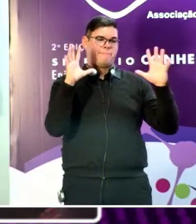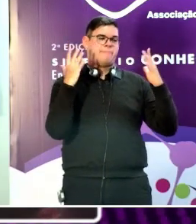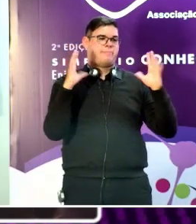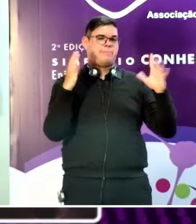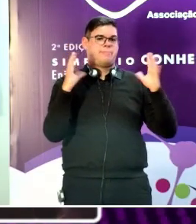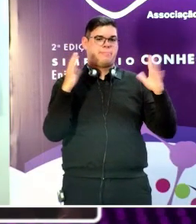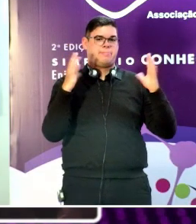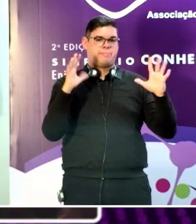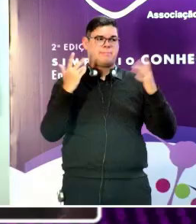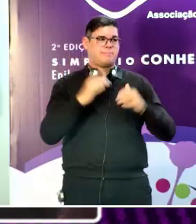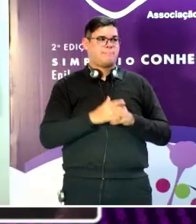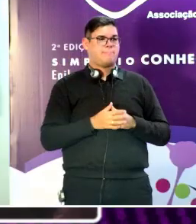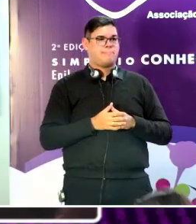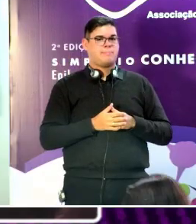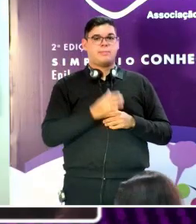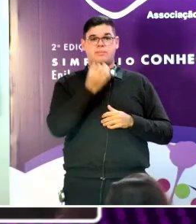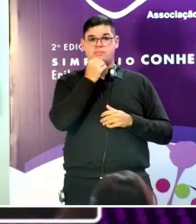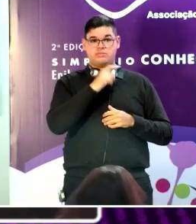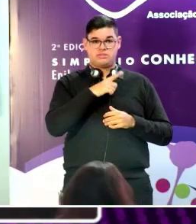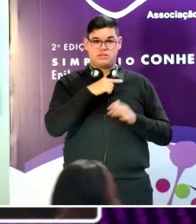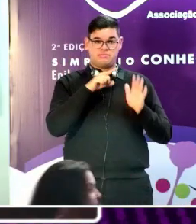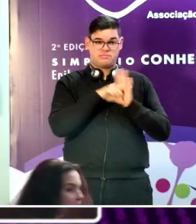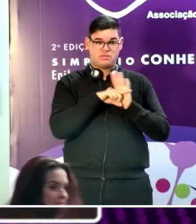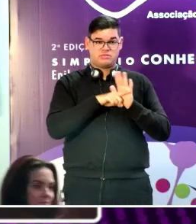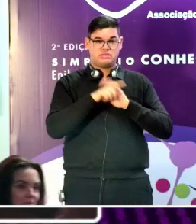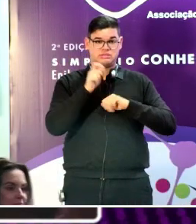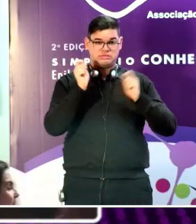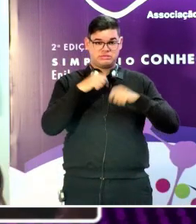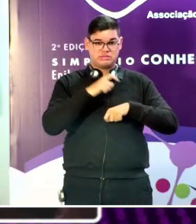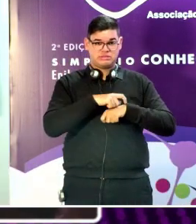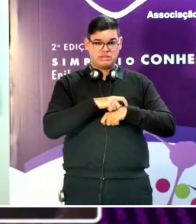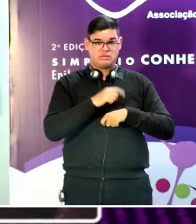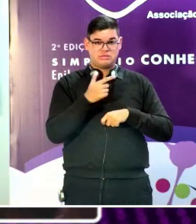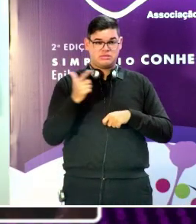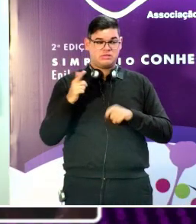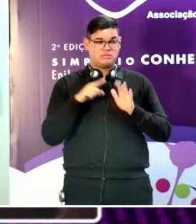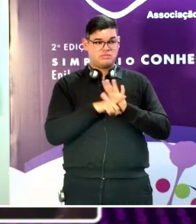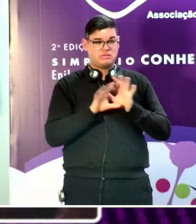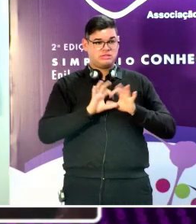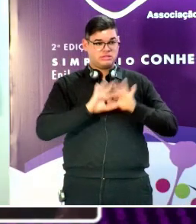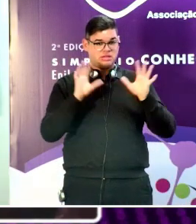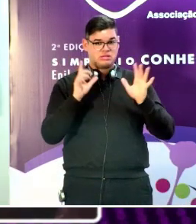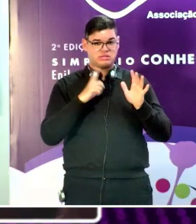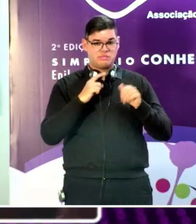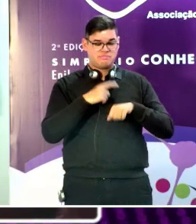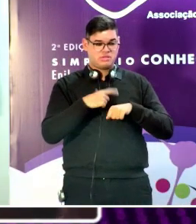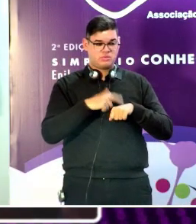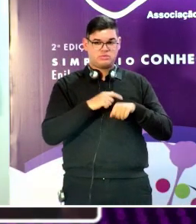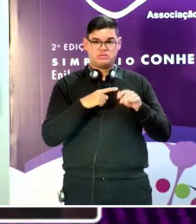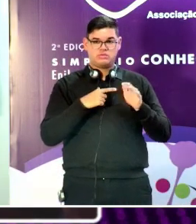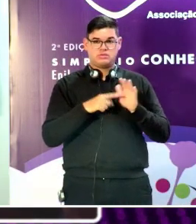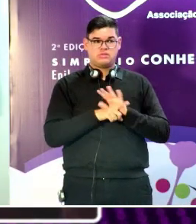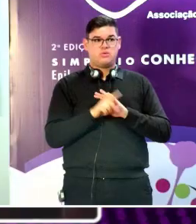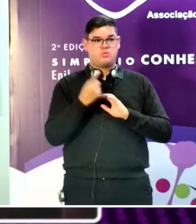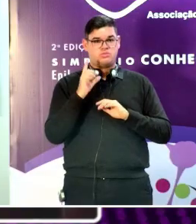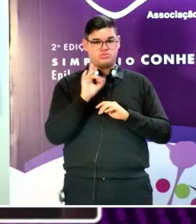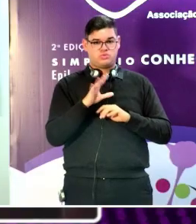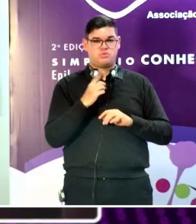E aí, vamos ter pergunta? Dá tempo? Não dá tempo? A senhora deixa, doutora Cristine?